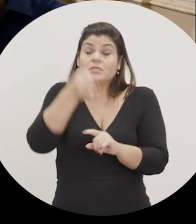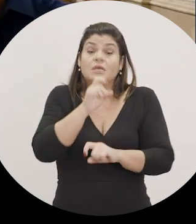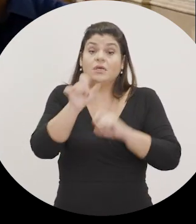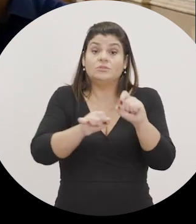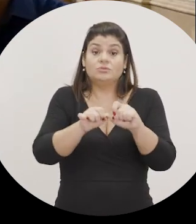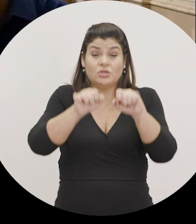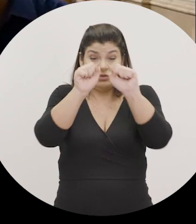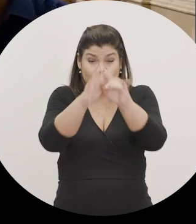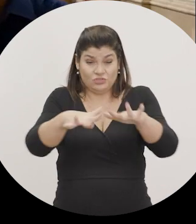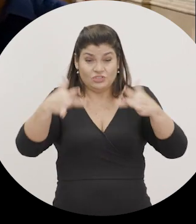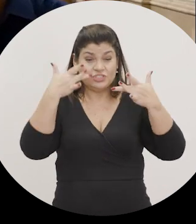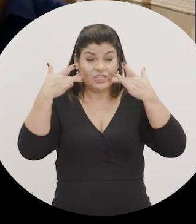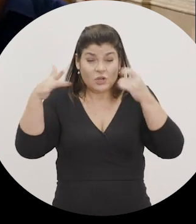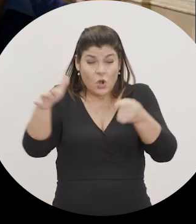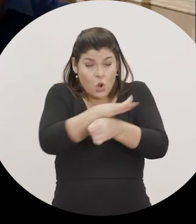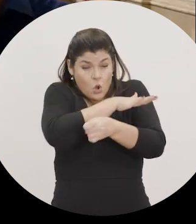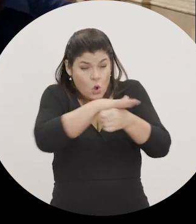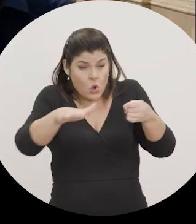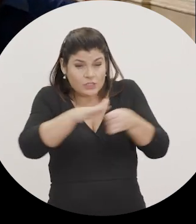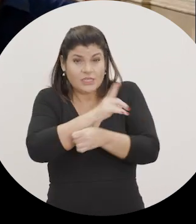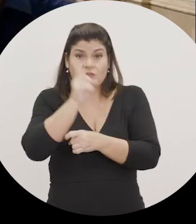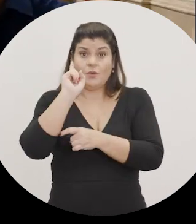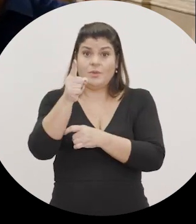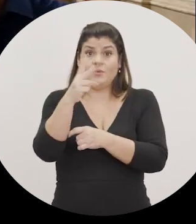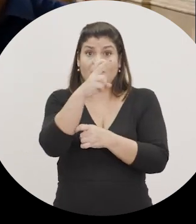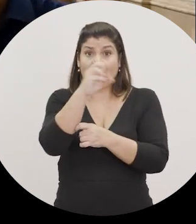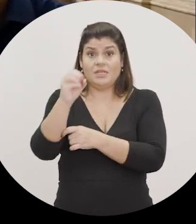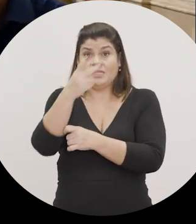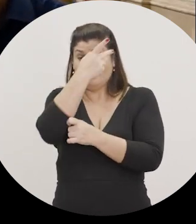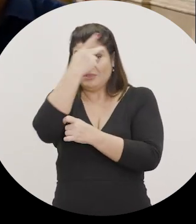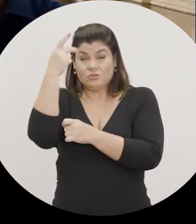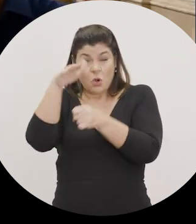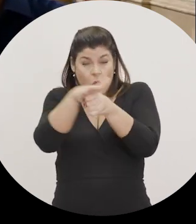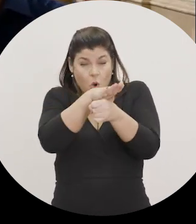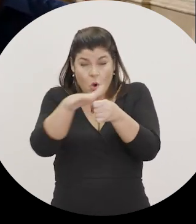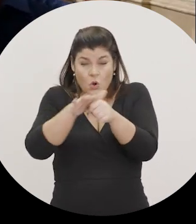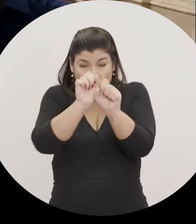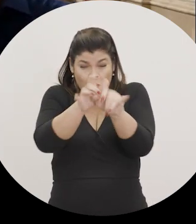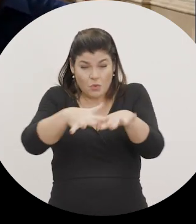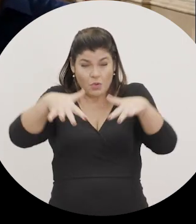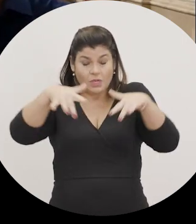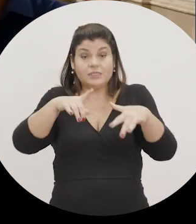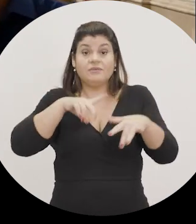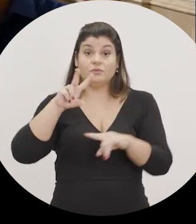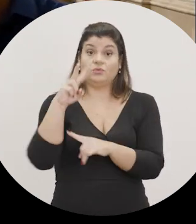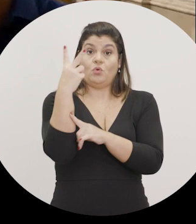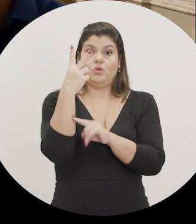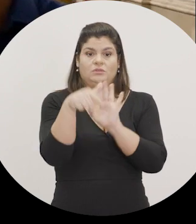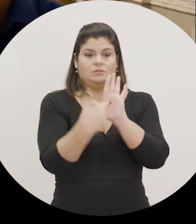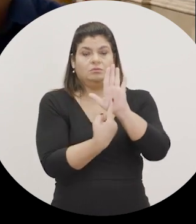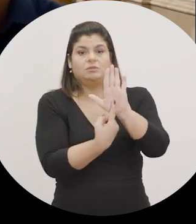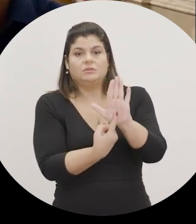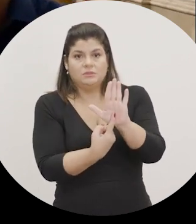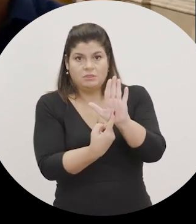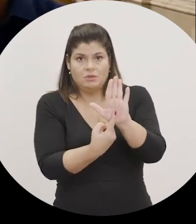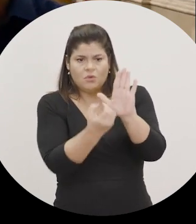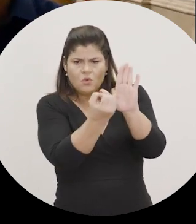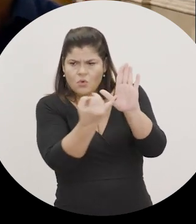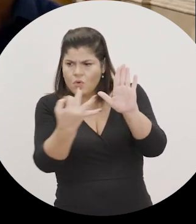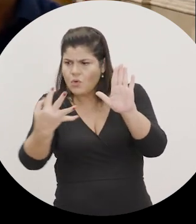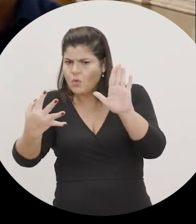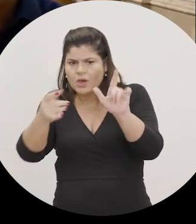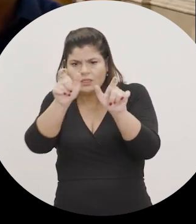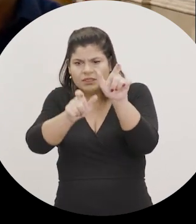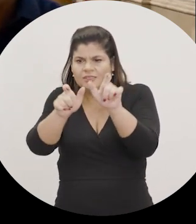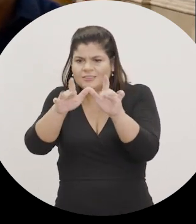que muita gente ali, o teatro lotado, né, 1.500 pessoas naquela noite, e nós fizemos dois espetáculos, quantas